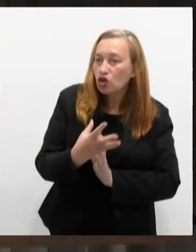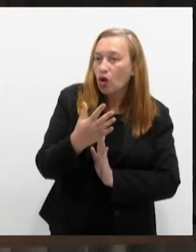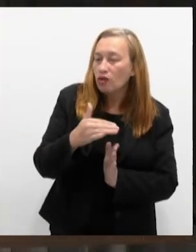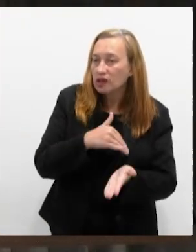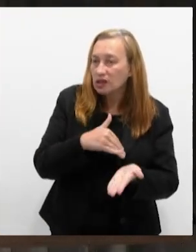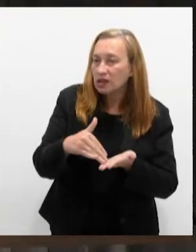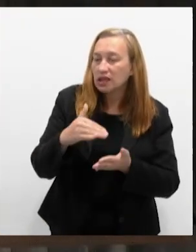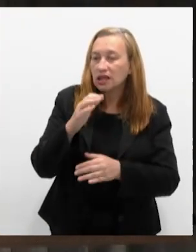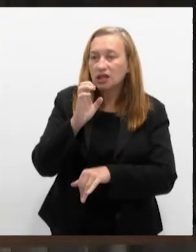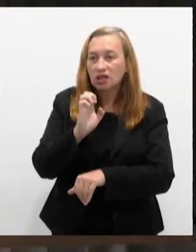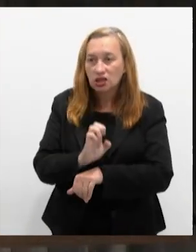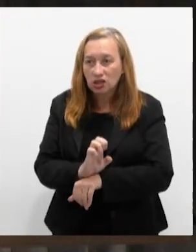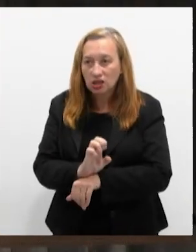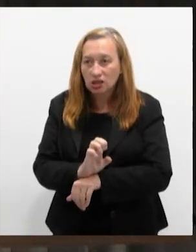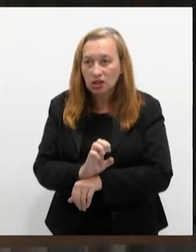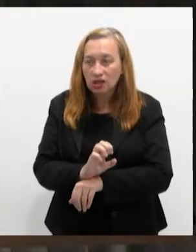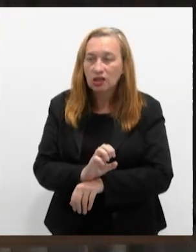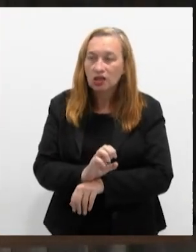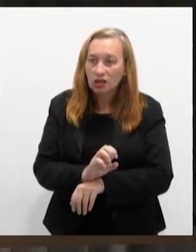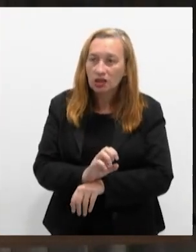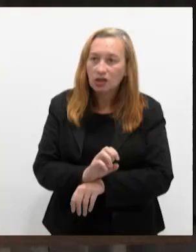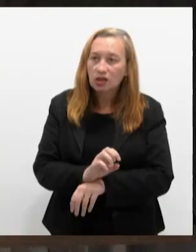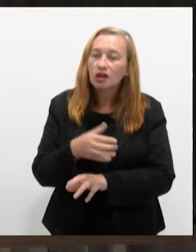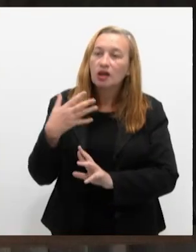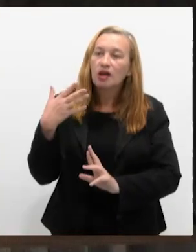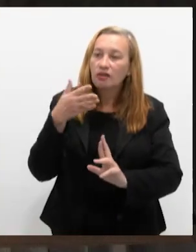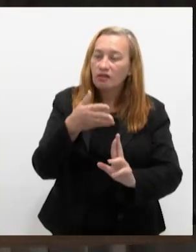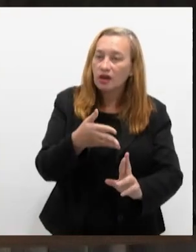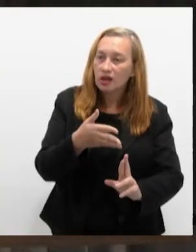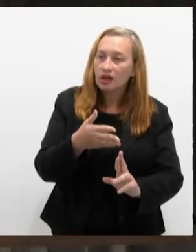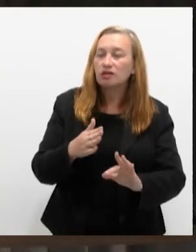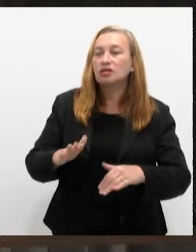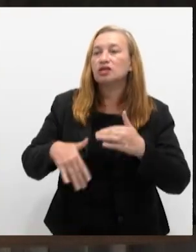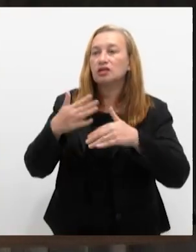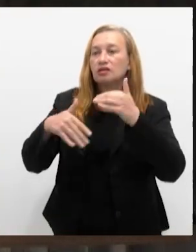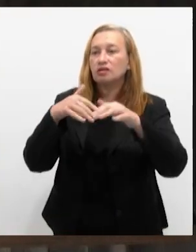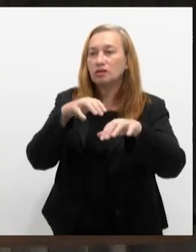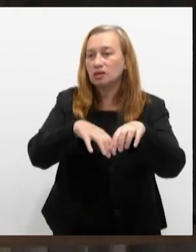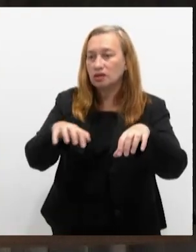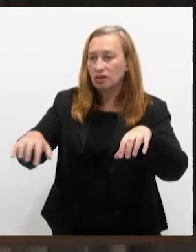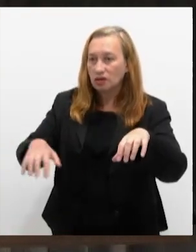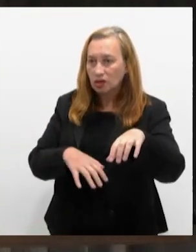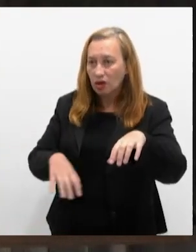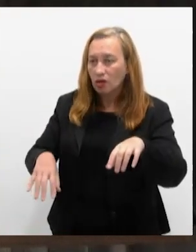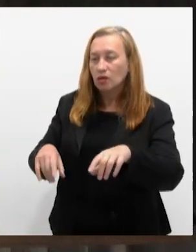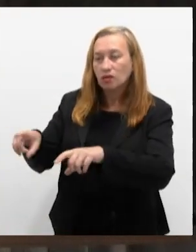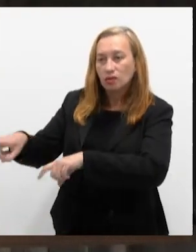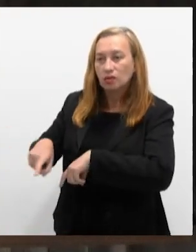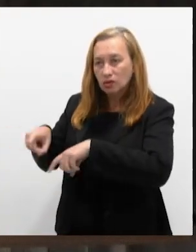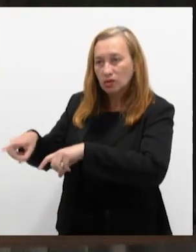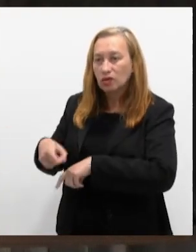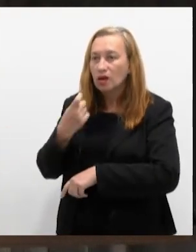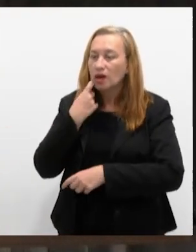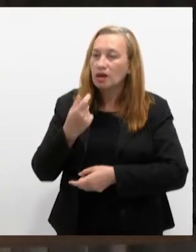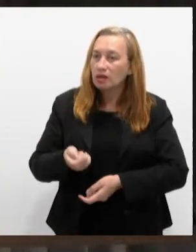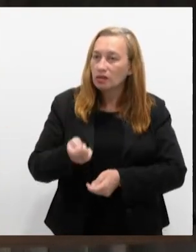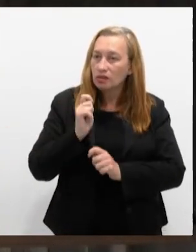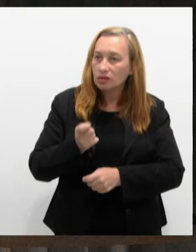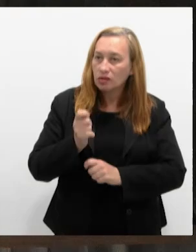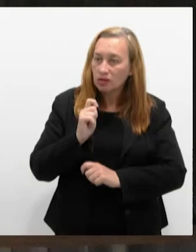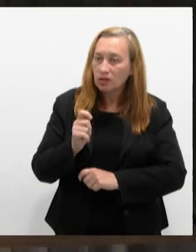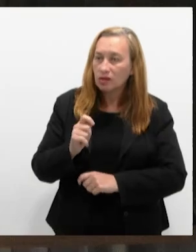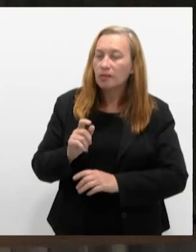de Estado dedicada ao desenvolvimento regional do interior, pesca e